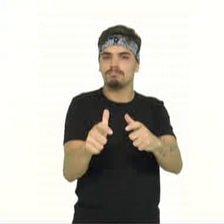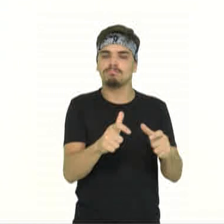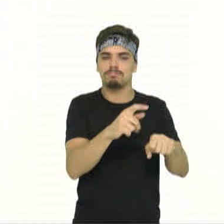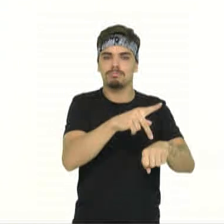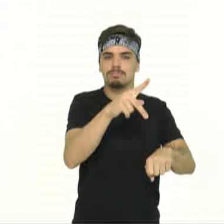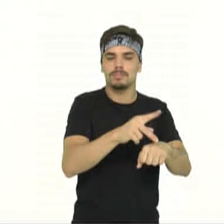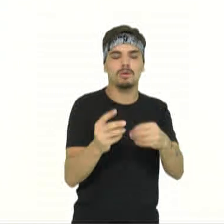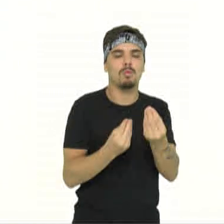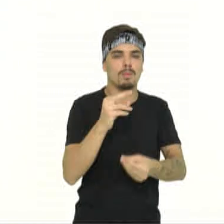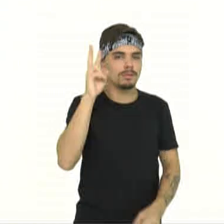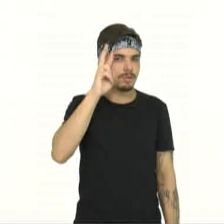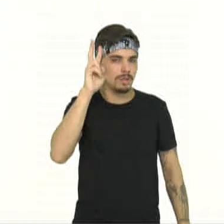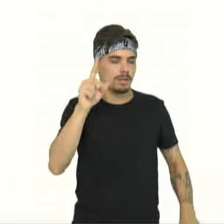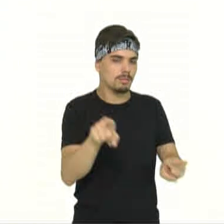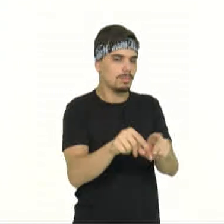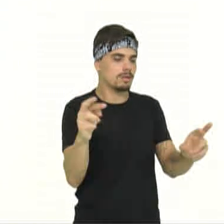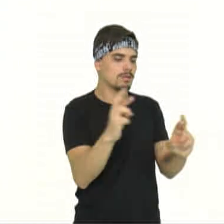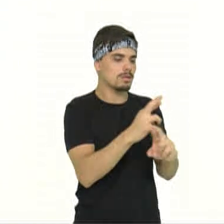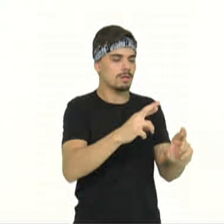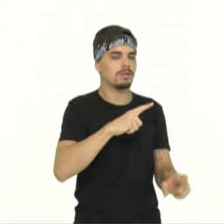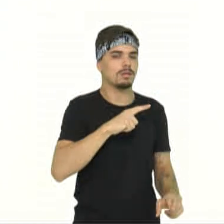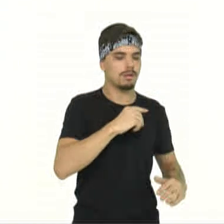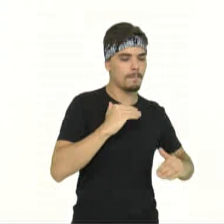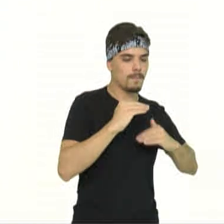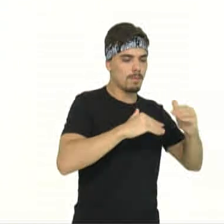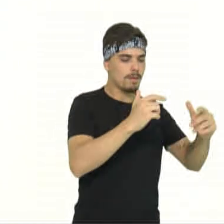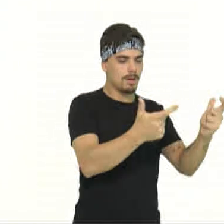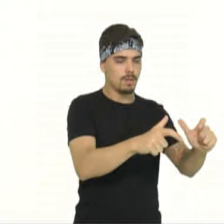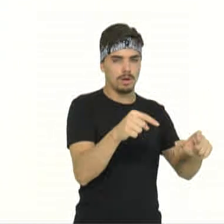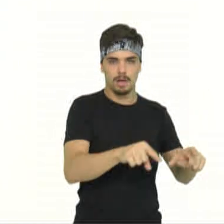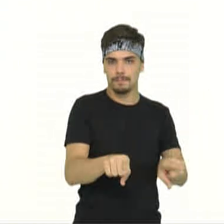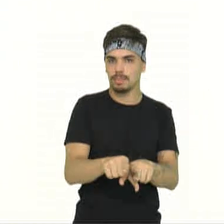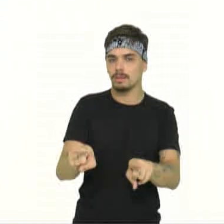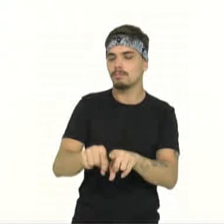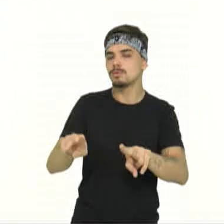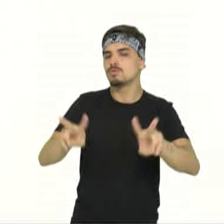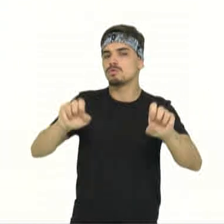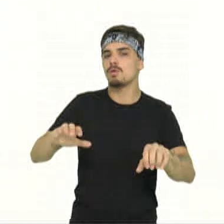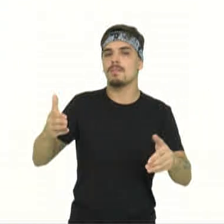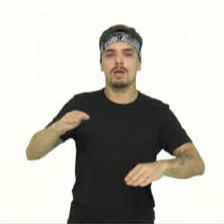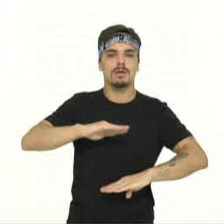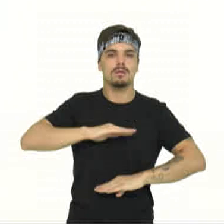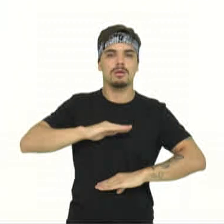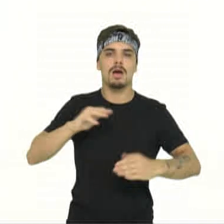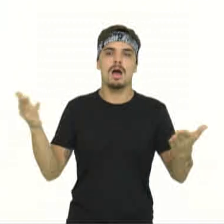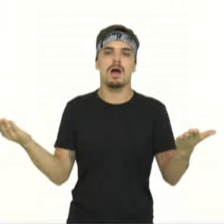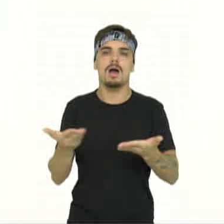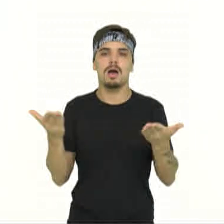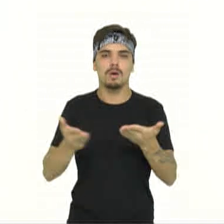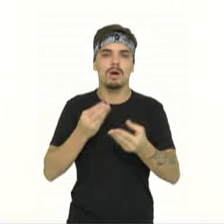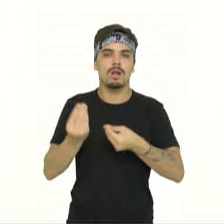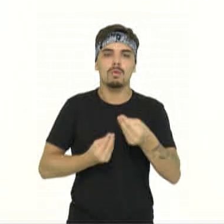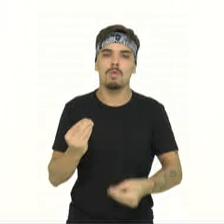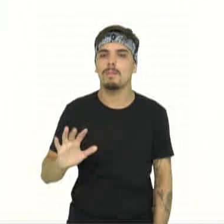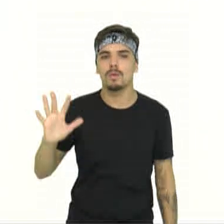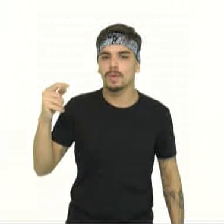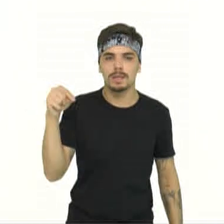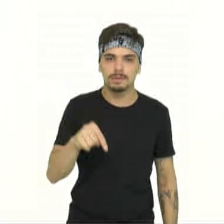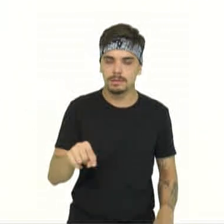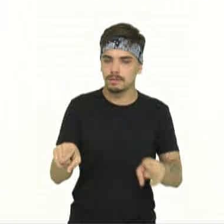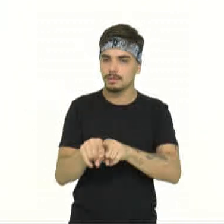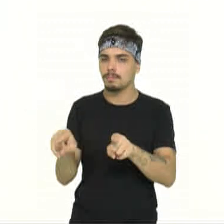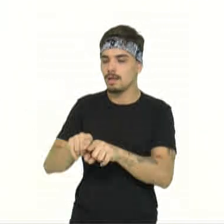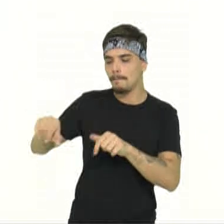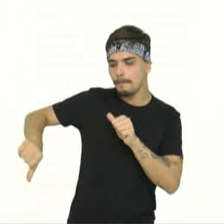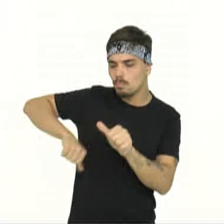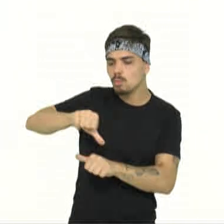a história, as relações que ela tem com o espaço, a situação atual, né, como está no presente, as